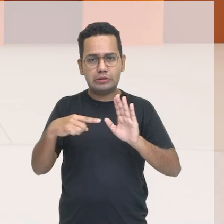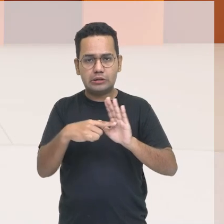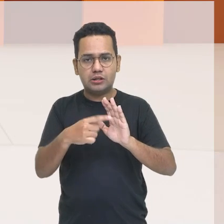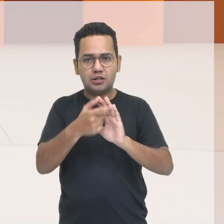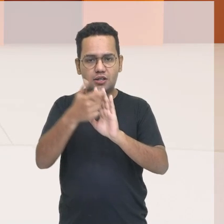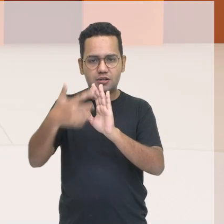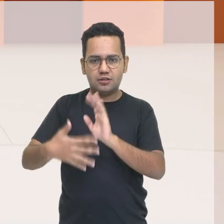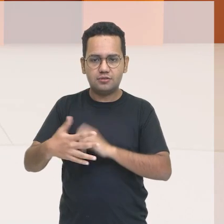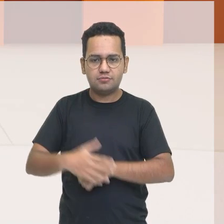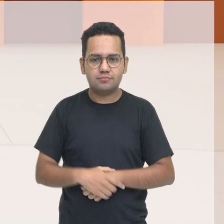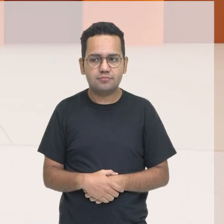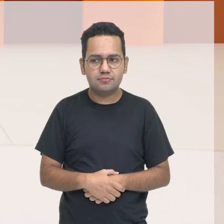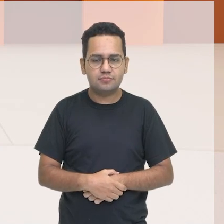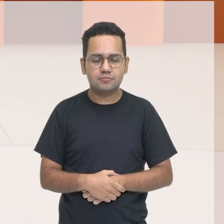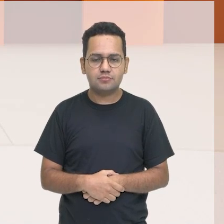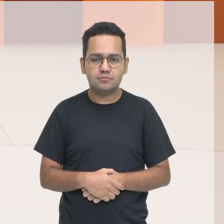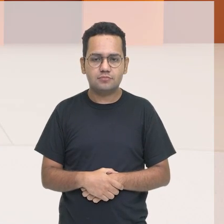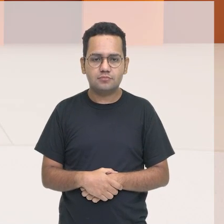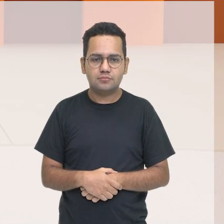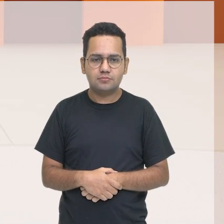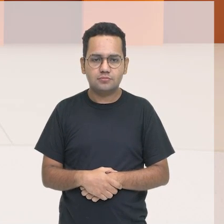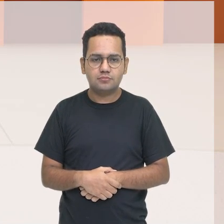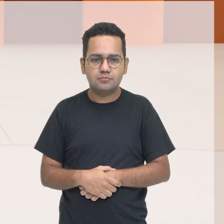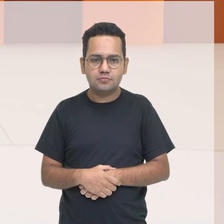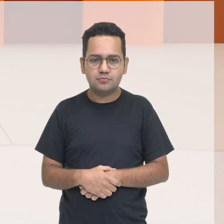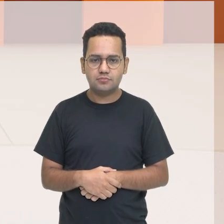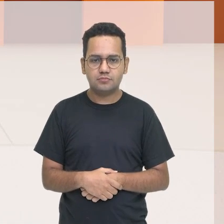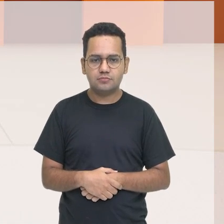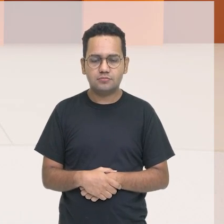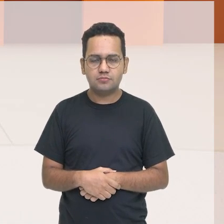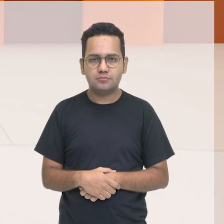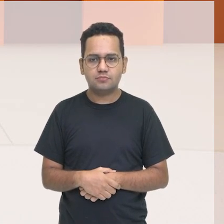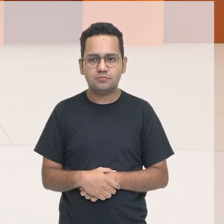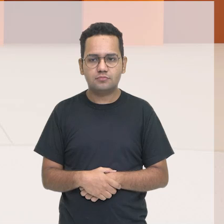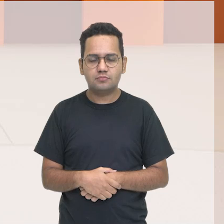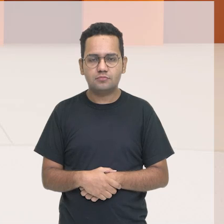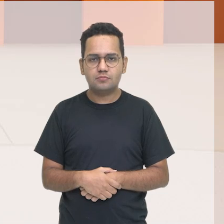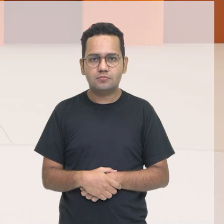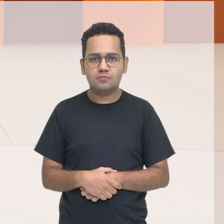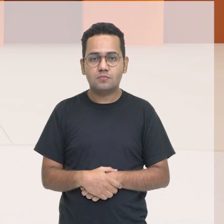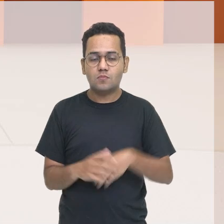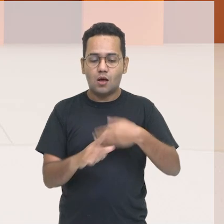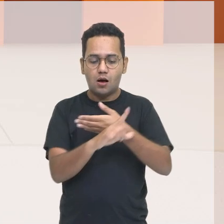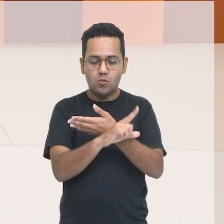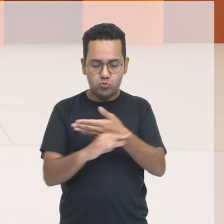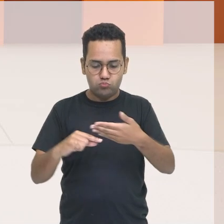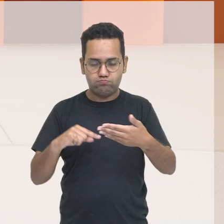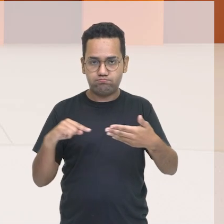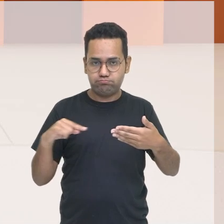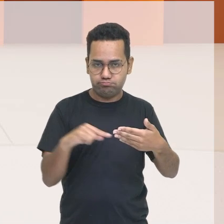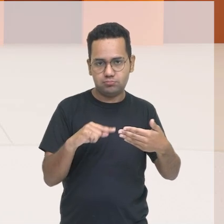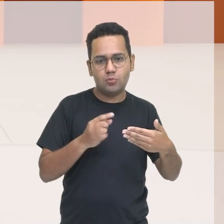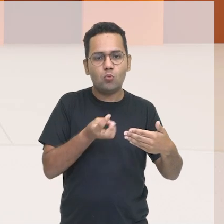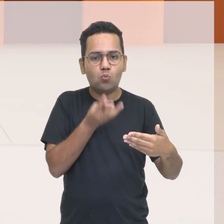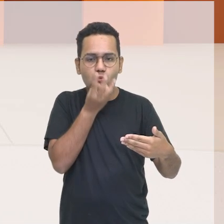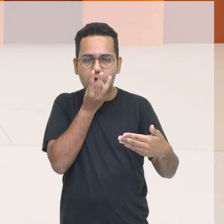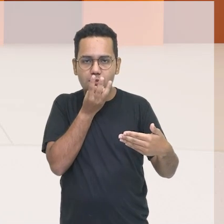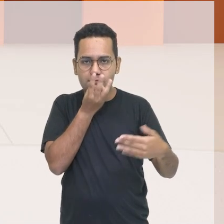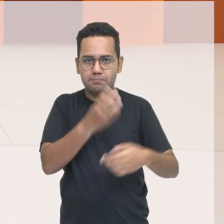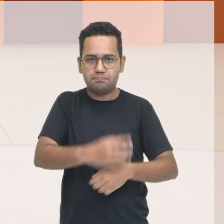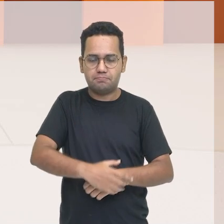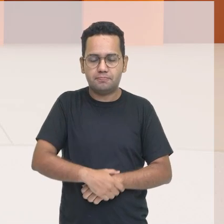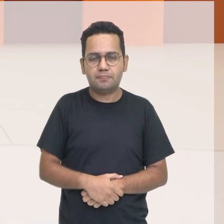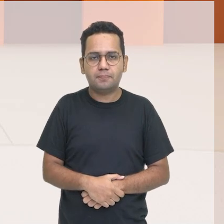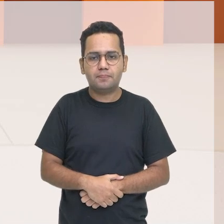definição, certo? Muito bem. Na concepção weberiana, né, de Max Weber,